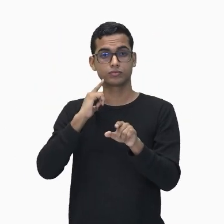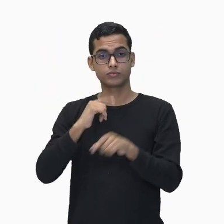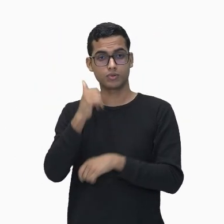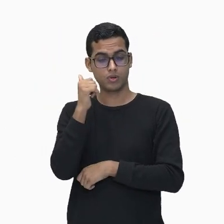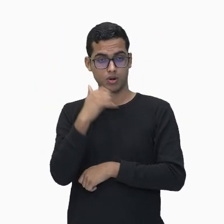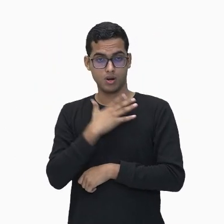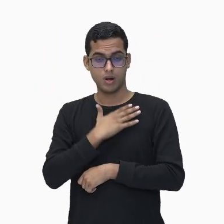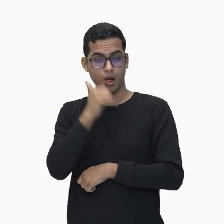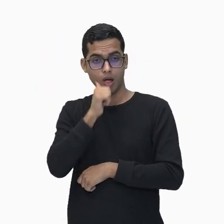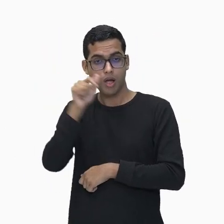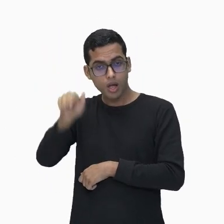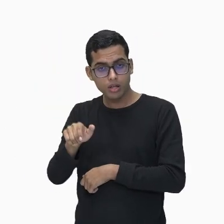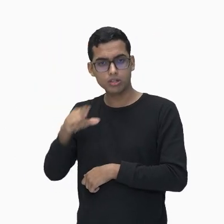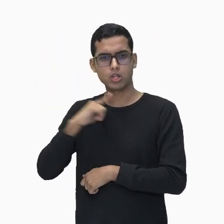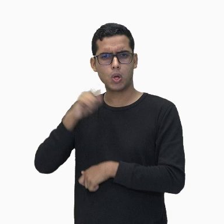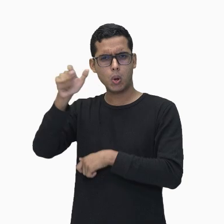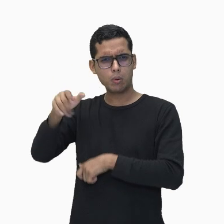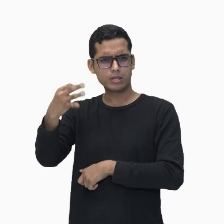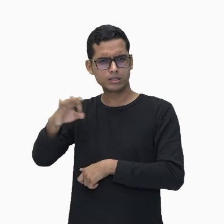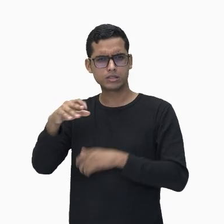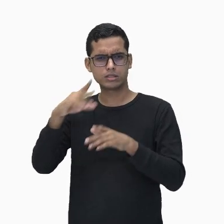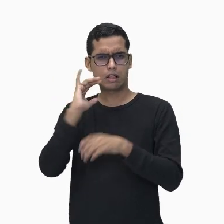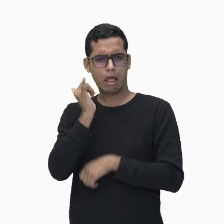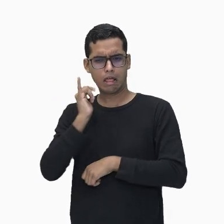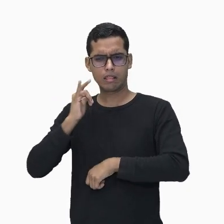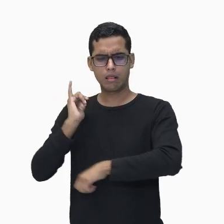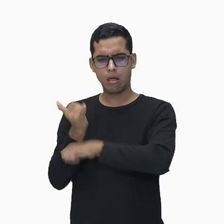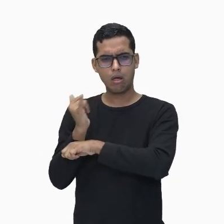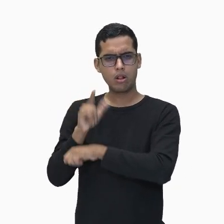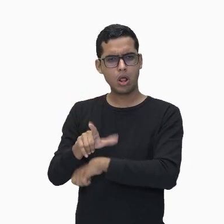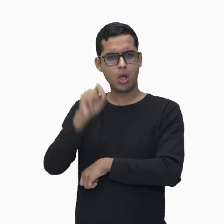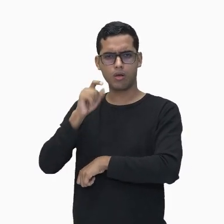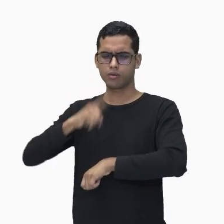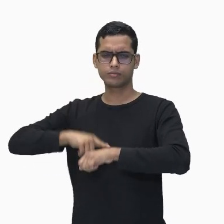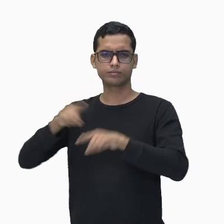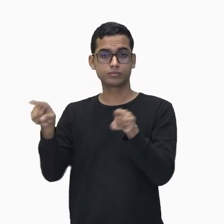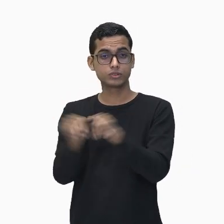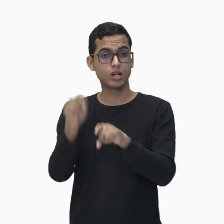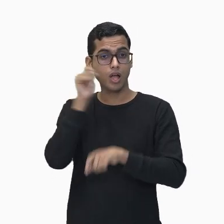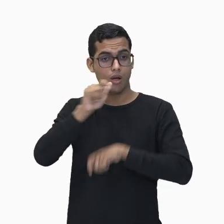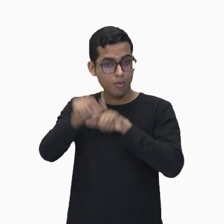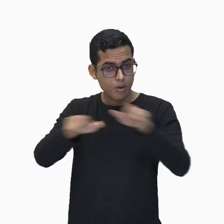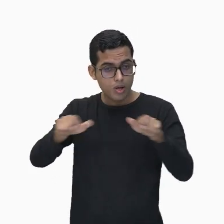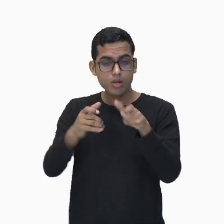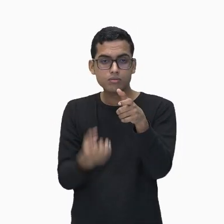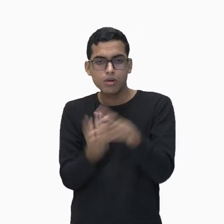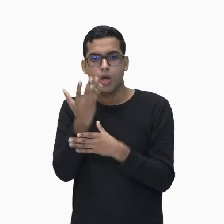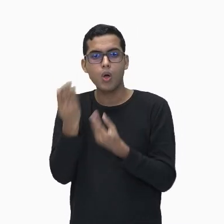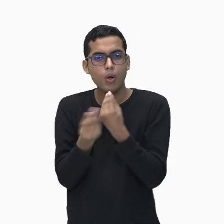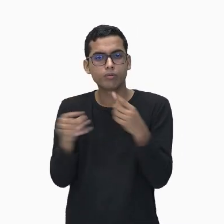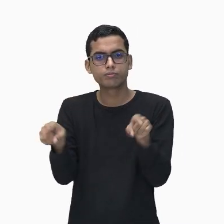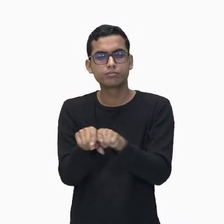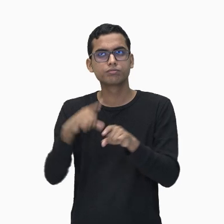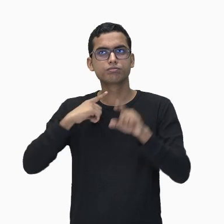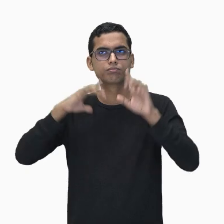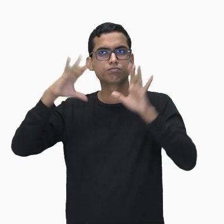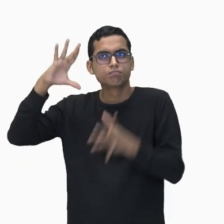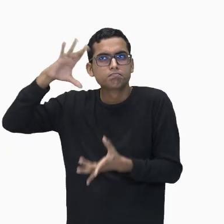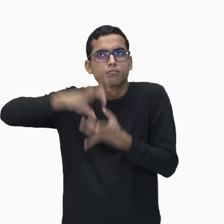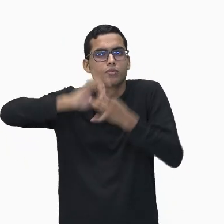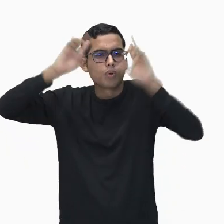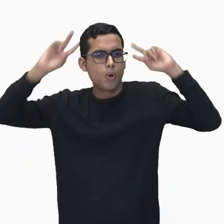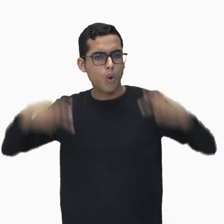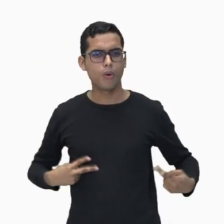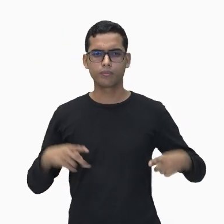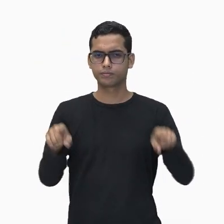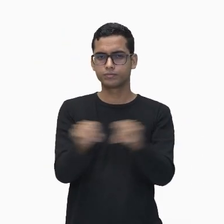ocupa um lugar determinante na escolha da narrativa. A condição das mulheres surge integrada na condição humana.